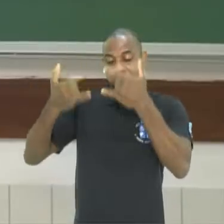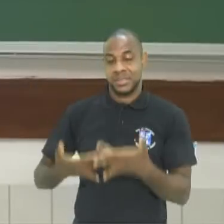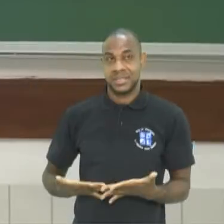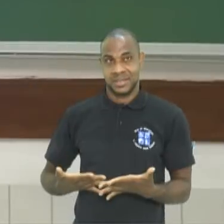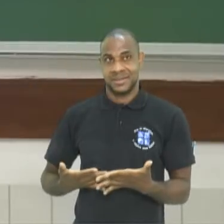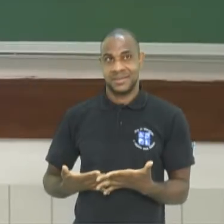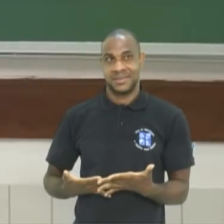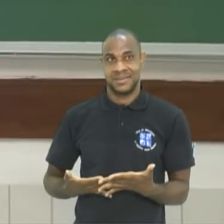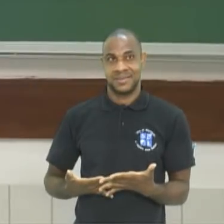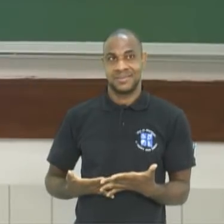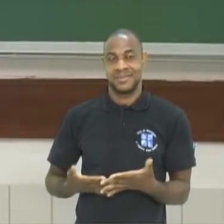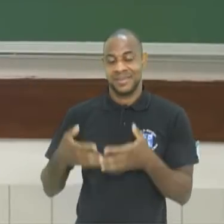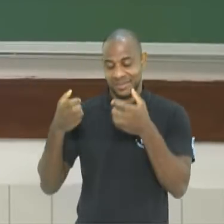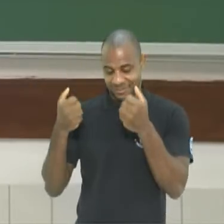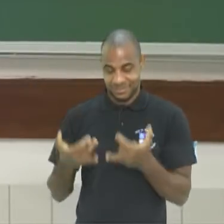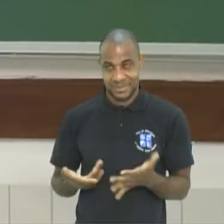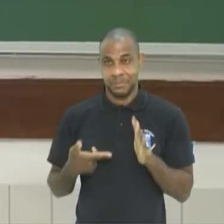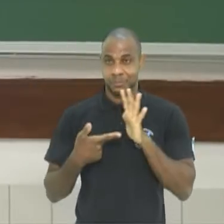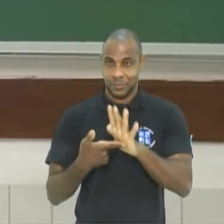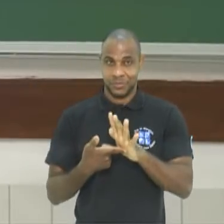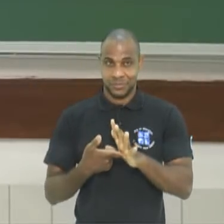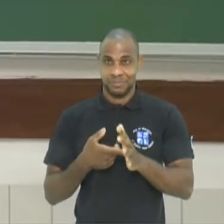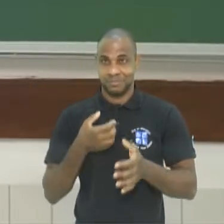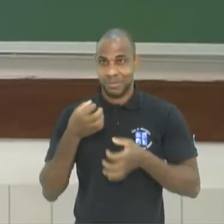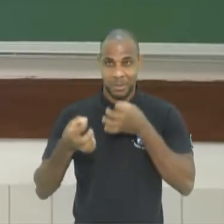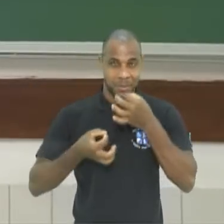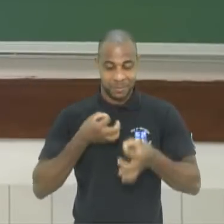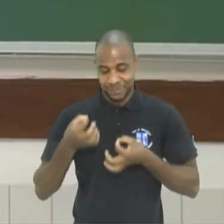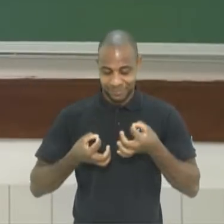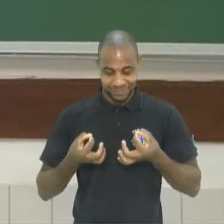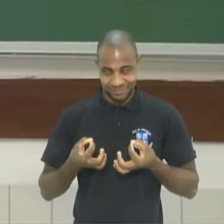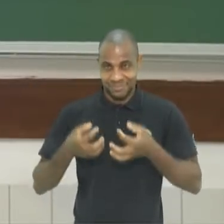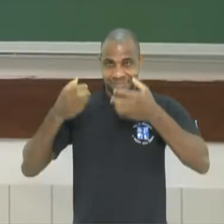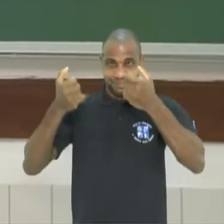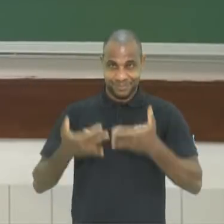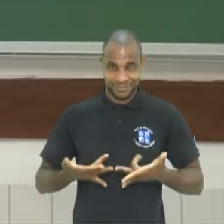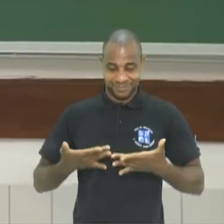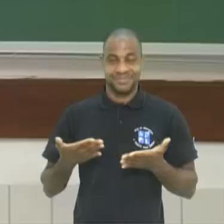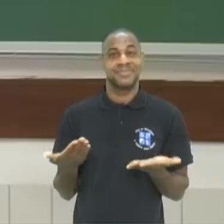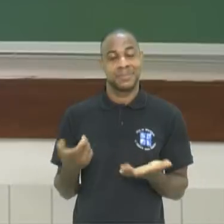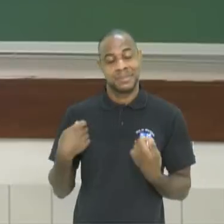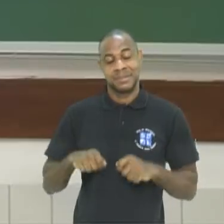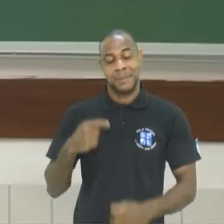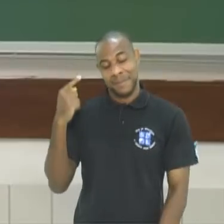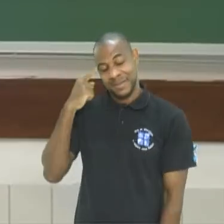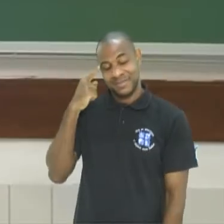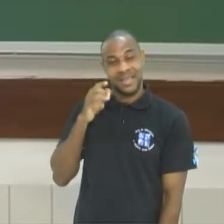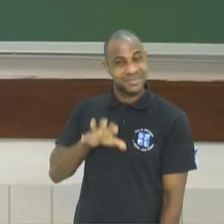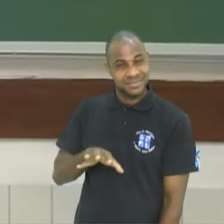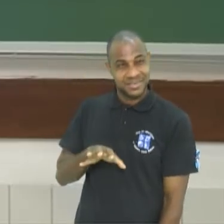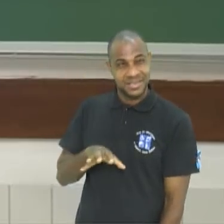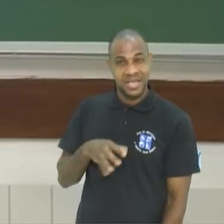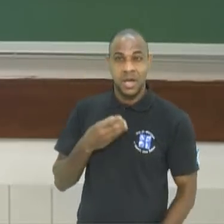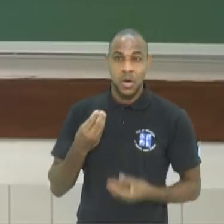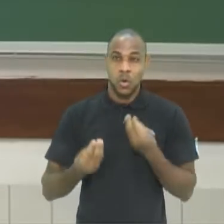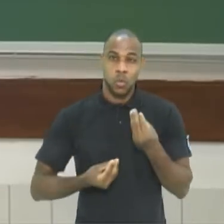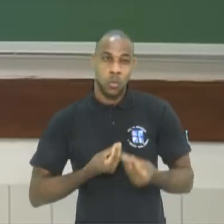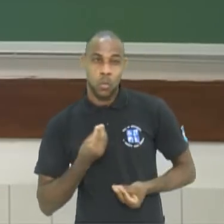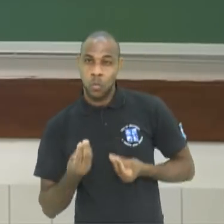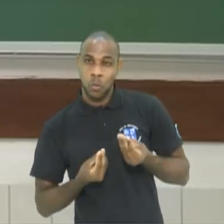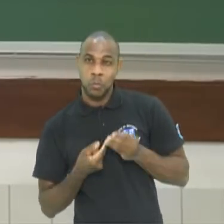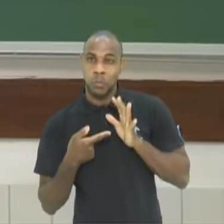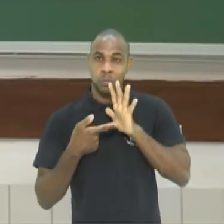por que ele é ali argumentativo e dissertativo. Então, é isso que eu tenho que pensar. As funções que